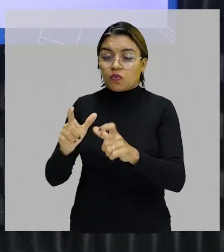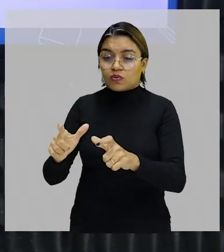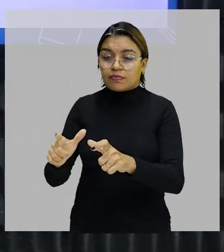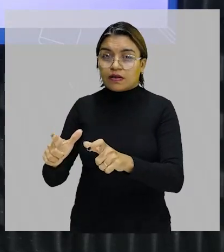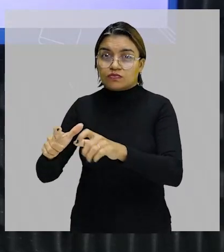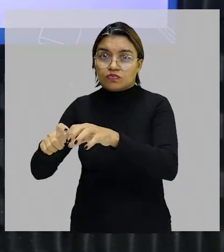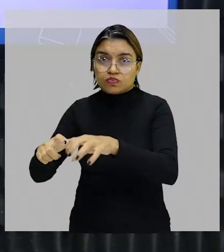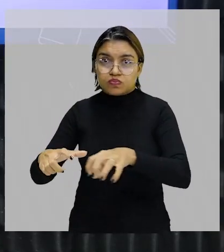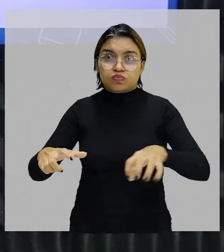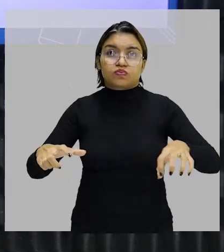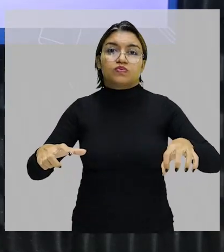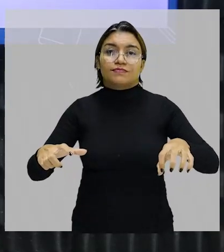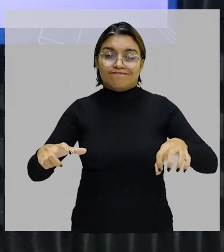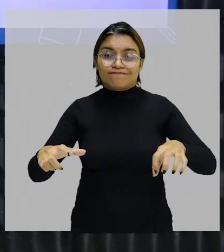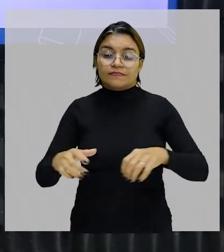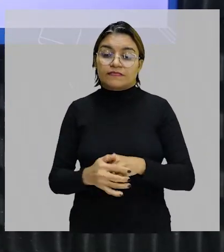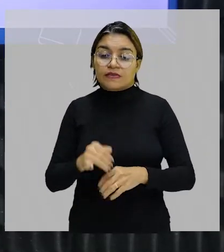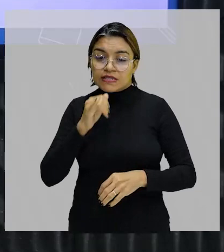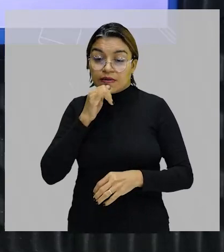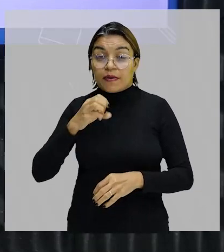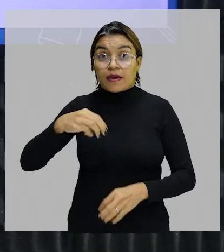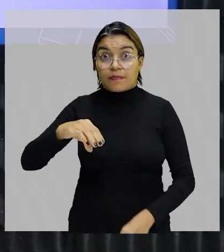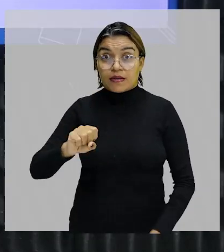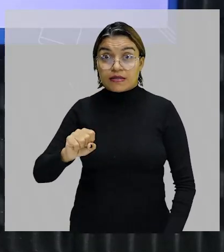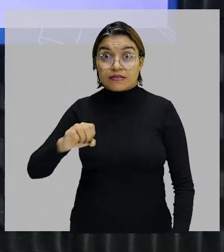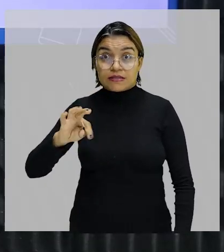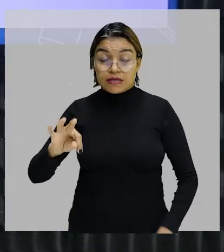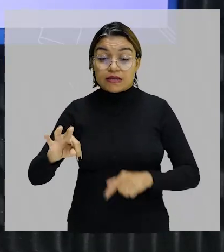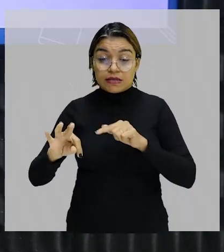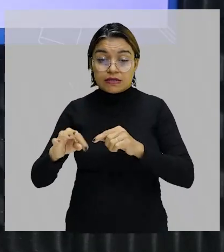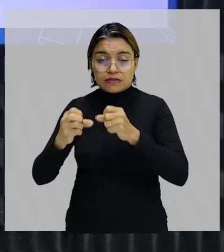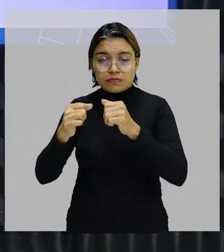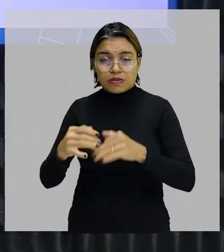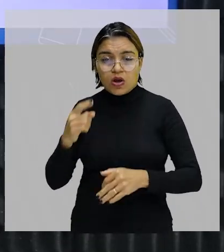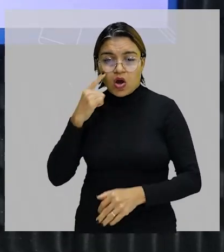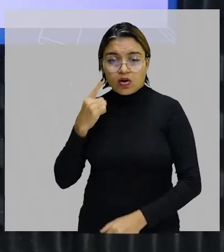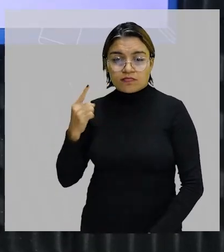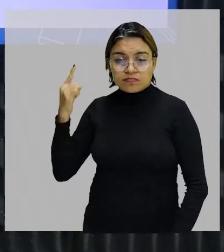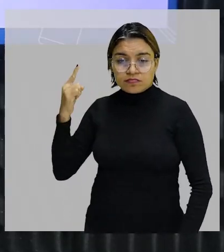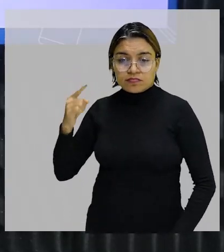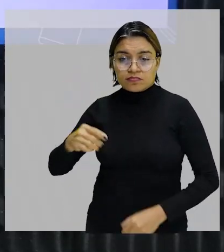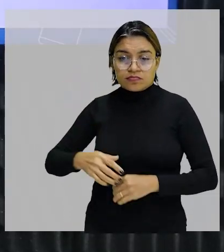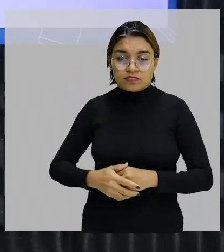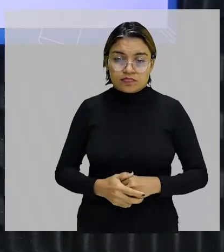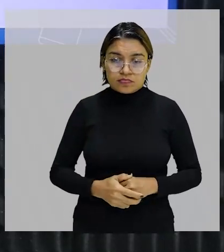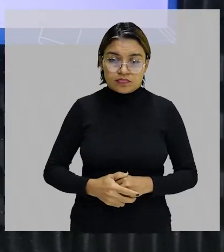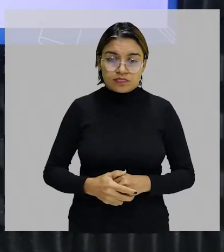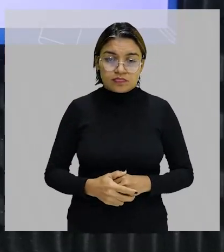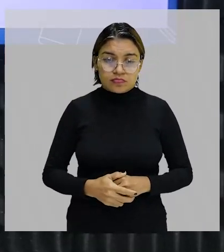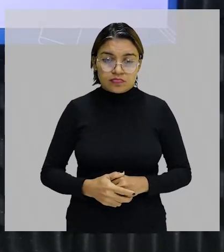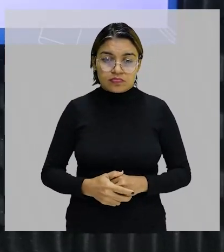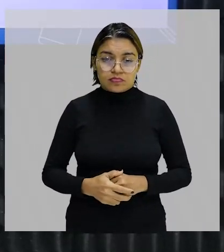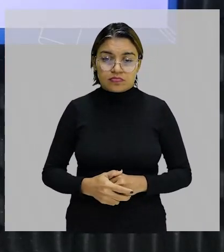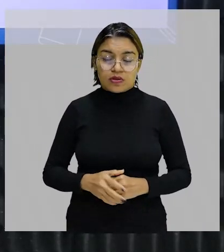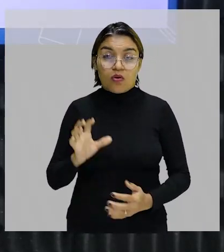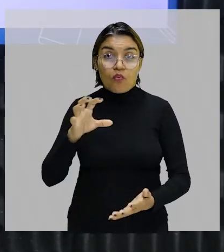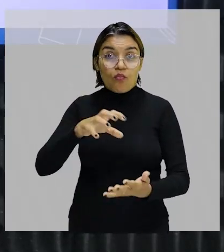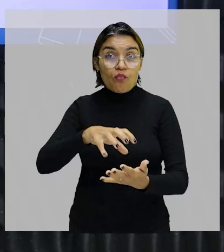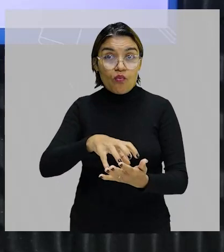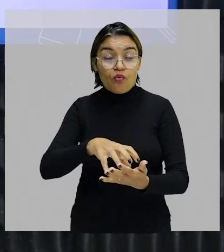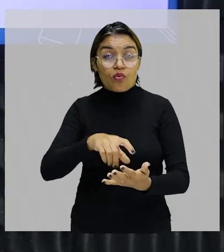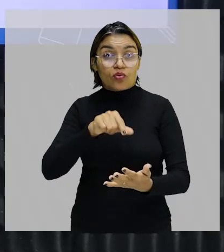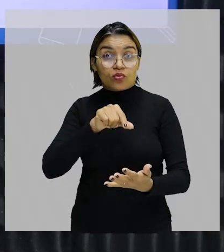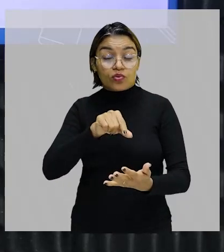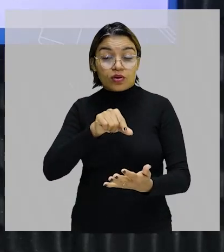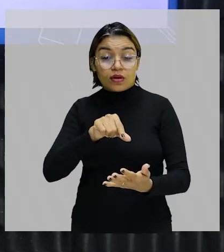não governamentais, como por exemplo o MST, que aparece nessa imagem, é justamente, né, um órgão não governamental